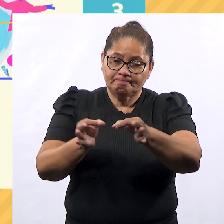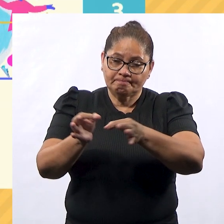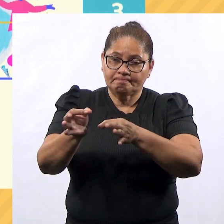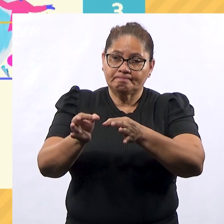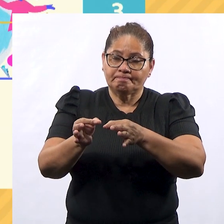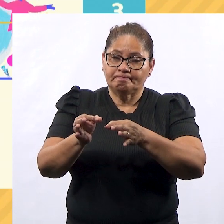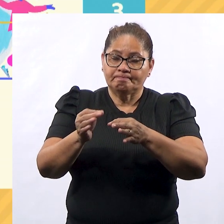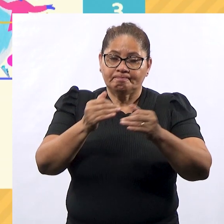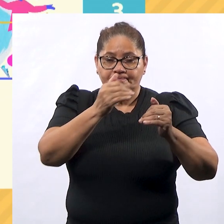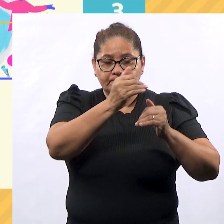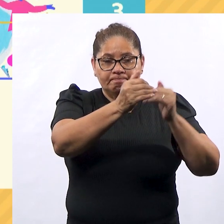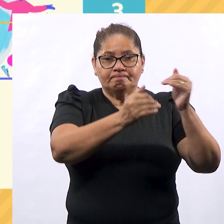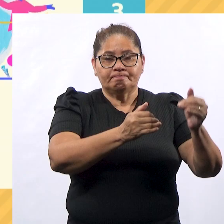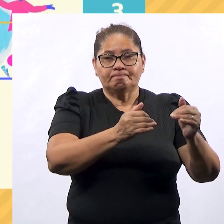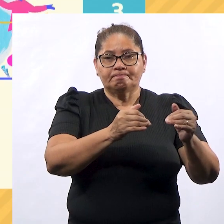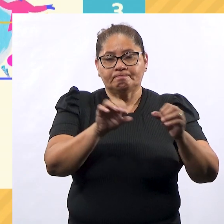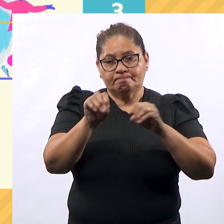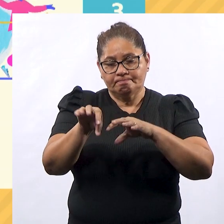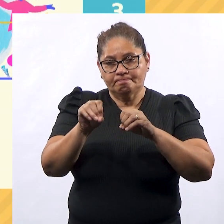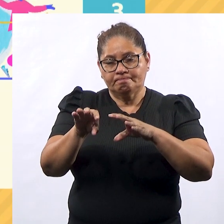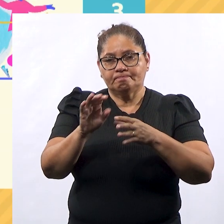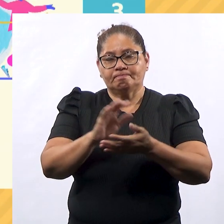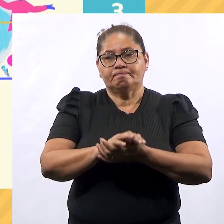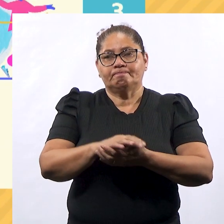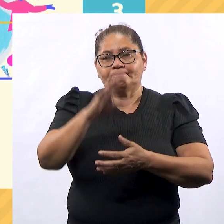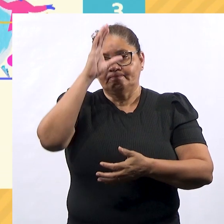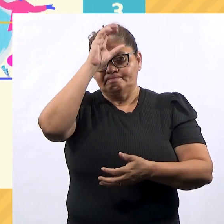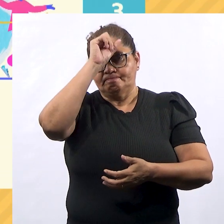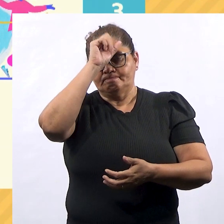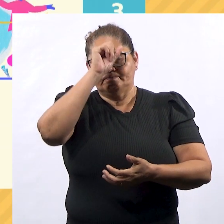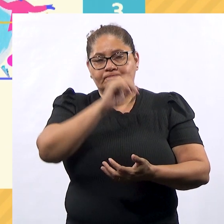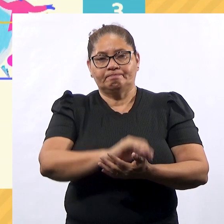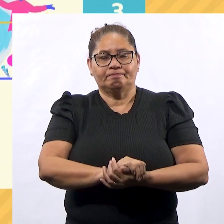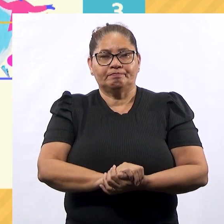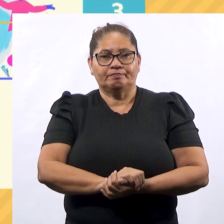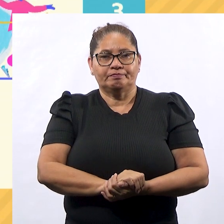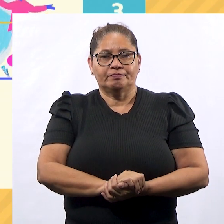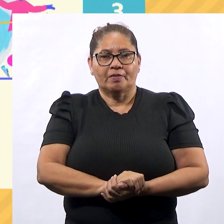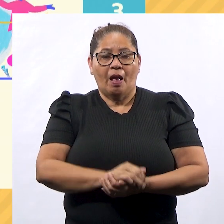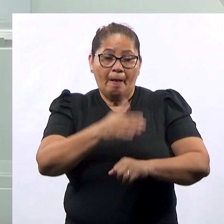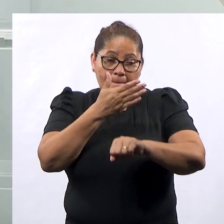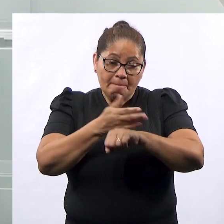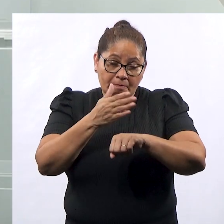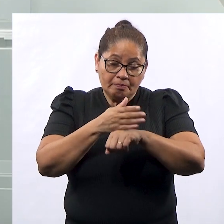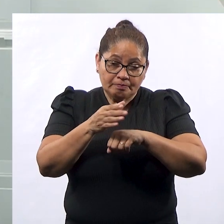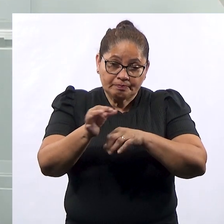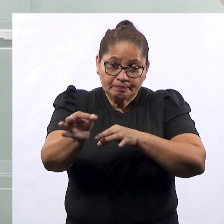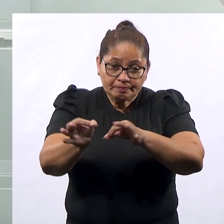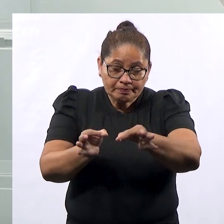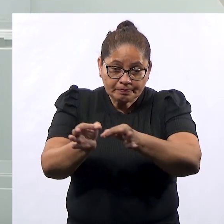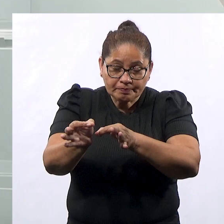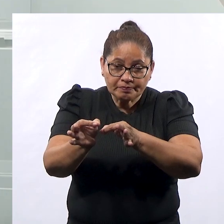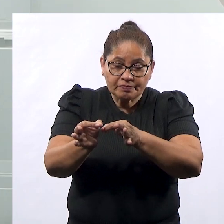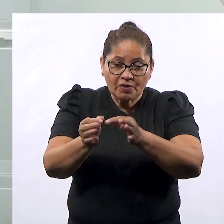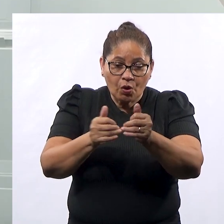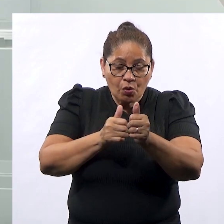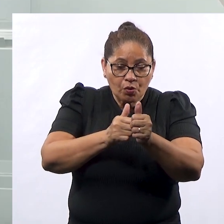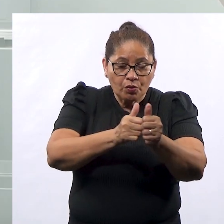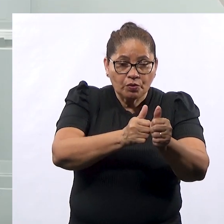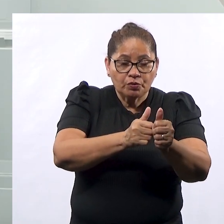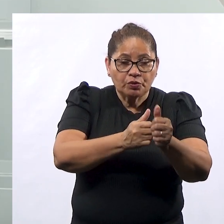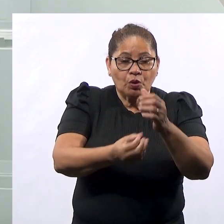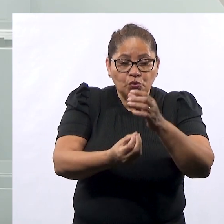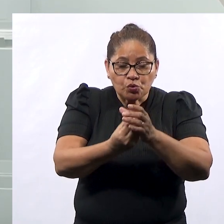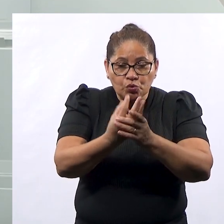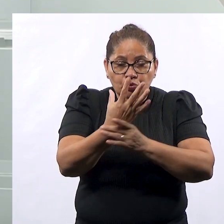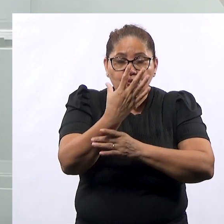de análise do processo do ensino e da aprendizagem. Prática de análise. Então, o acompanhamento, ele